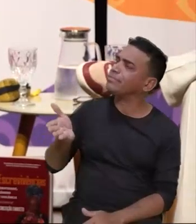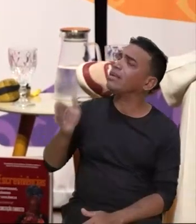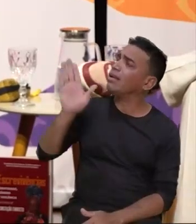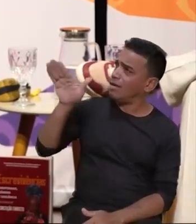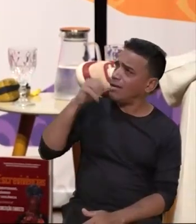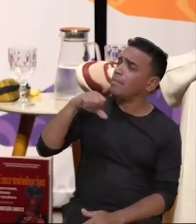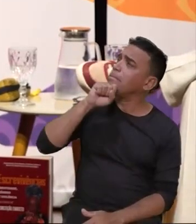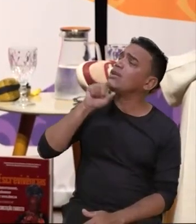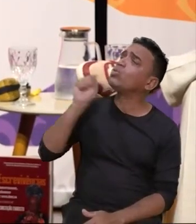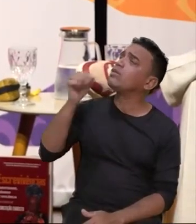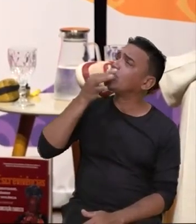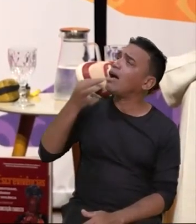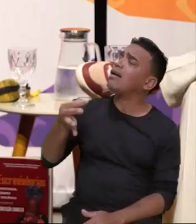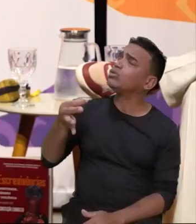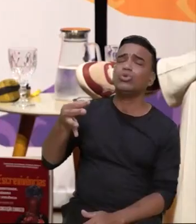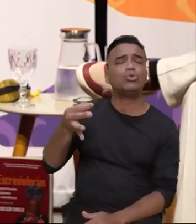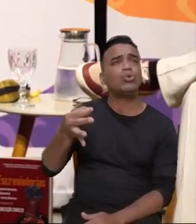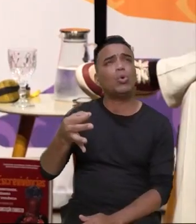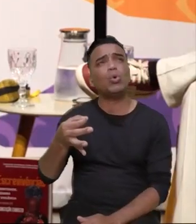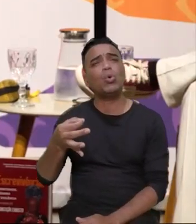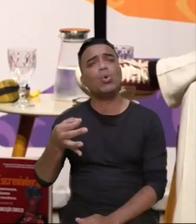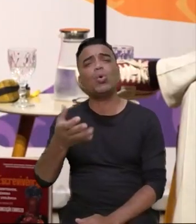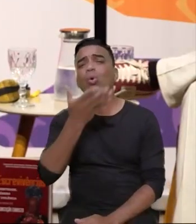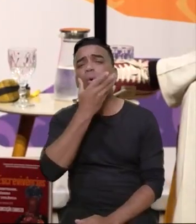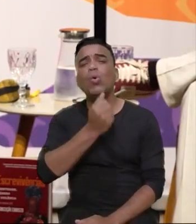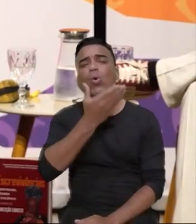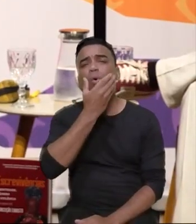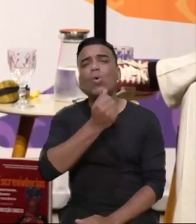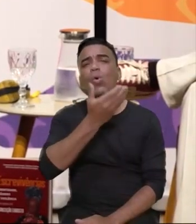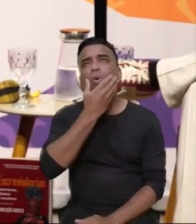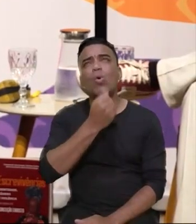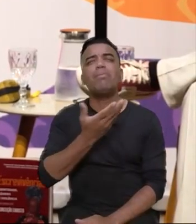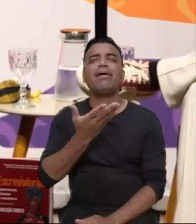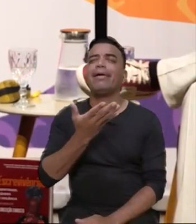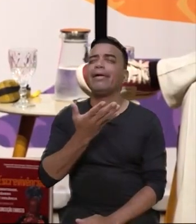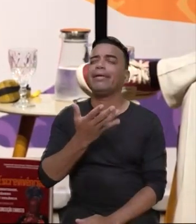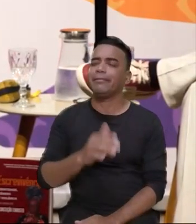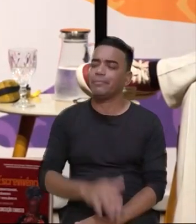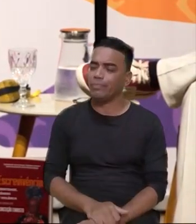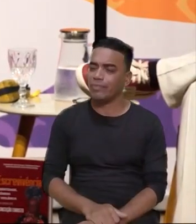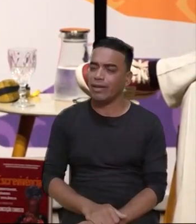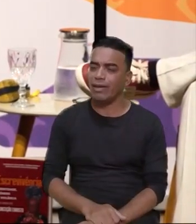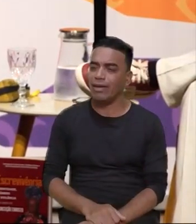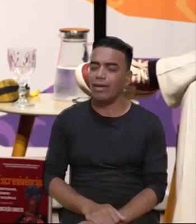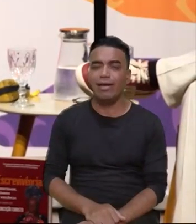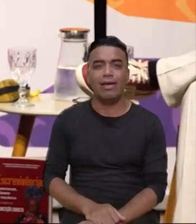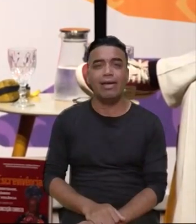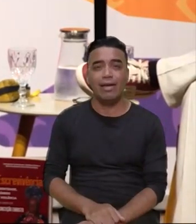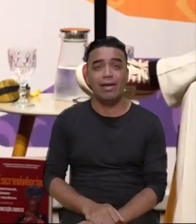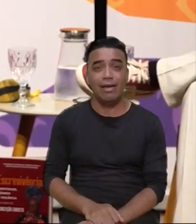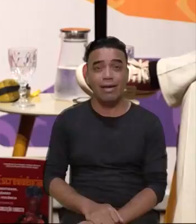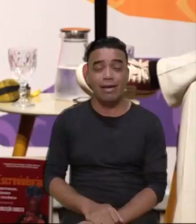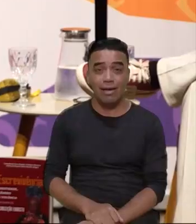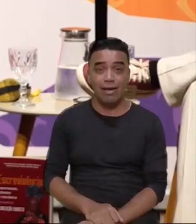"Ô, mãe, o que a senhora achou daquele moço que, com um abridor